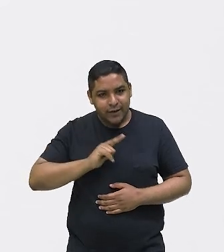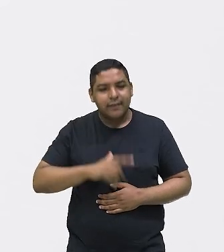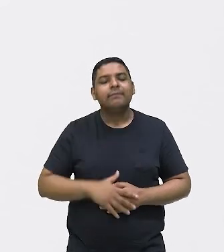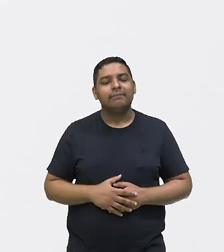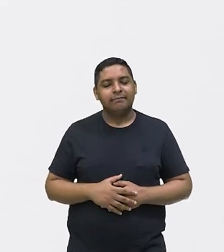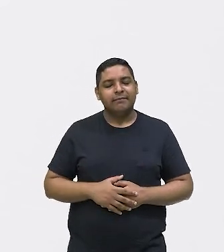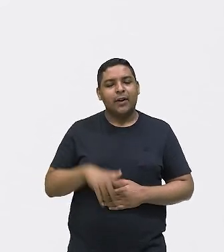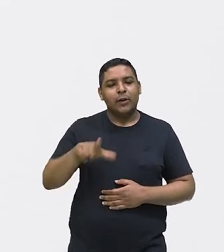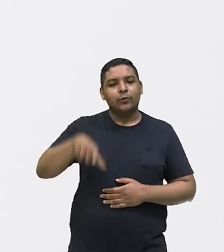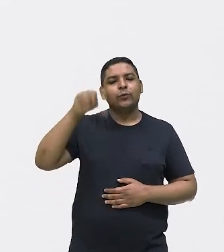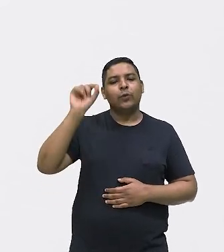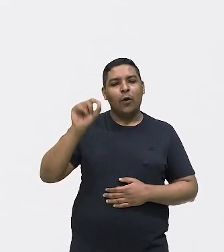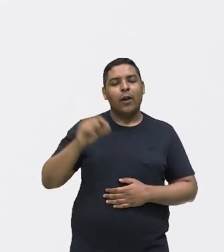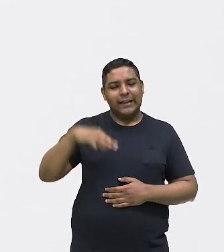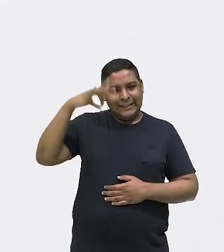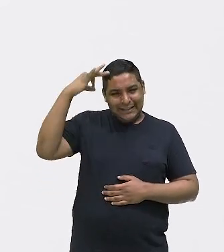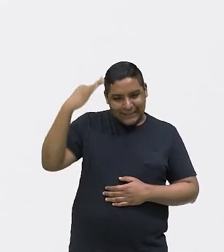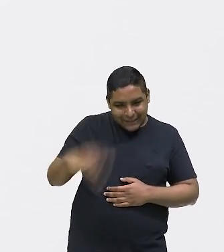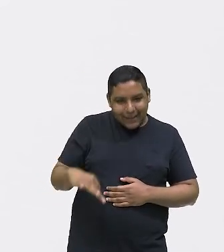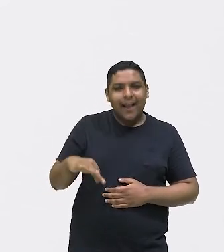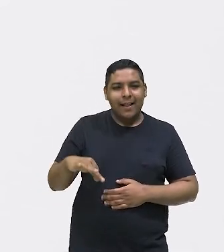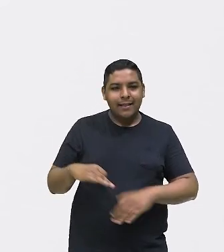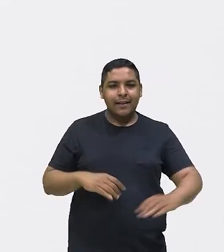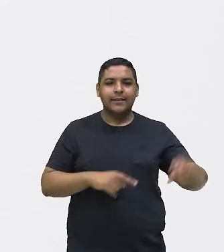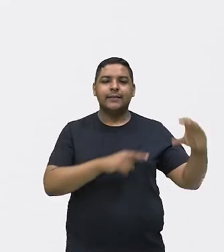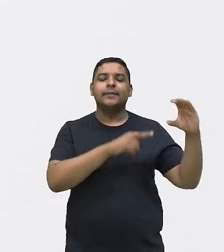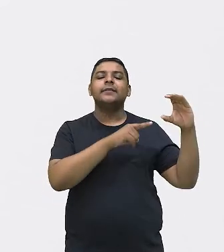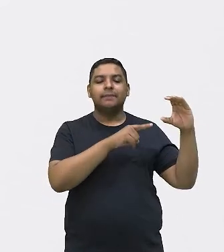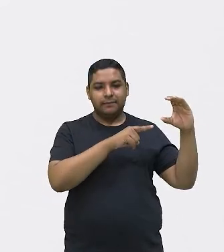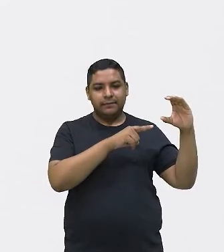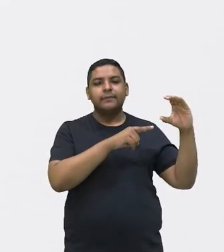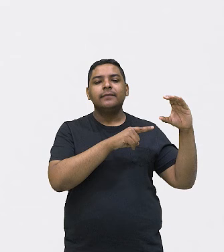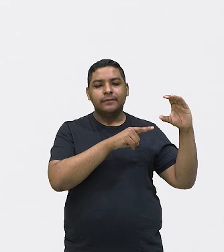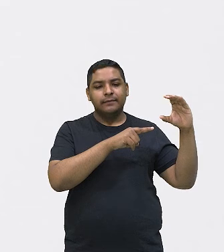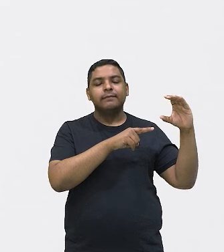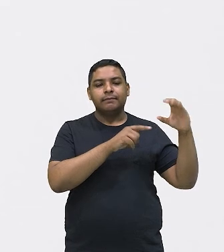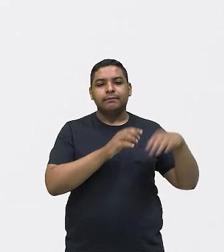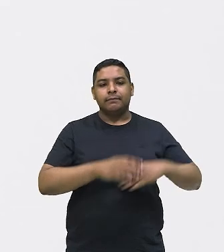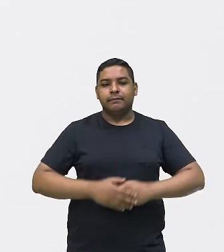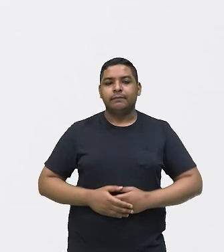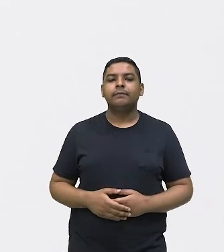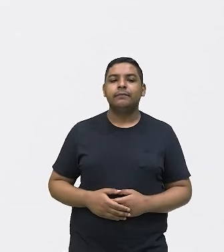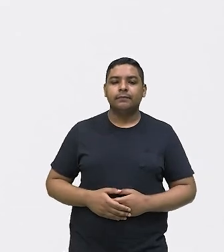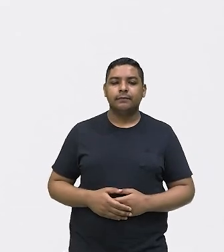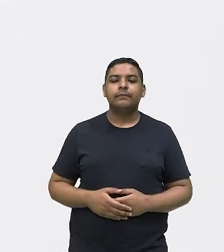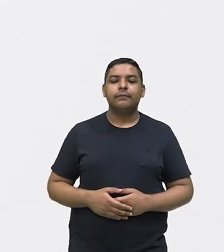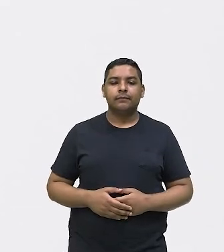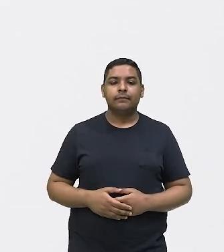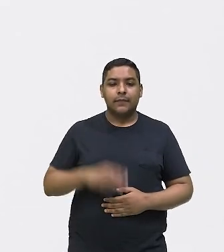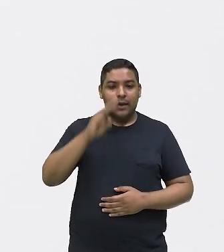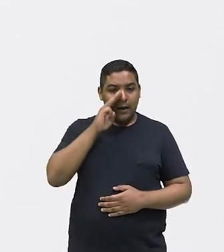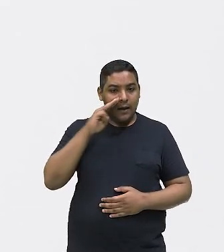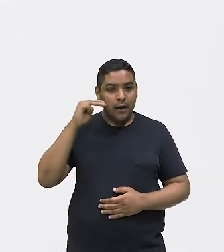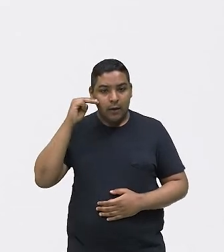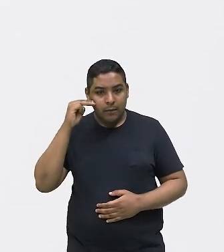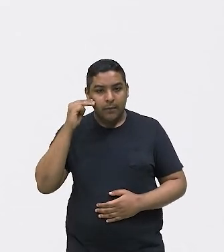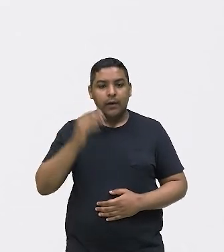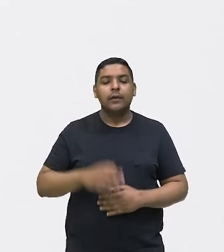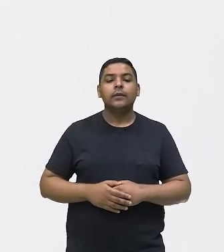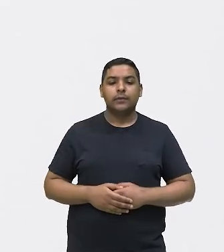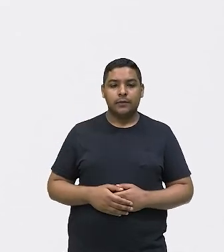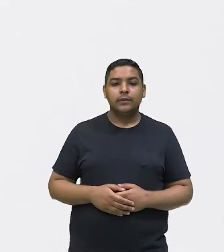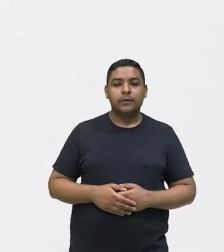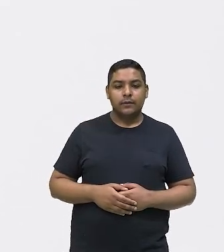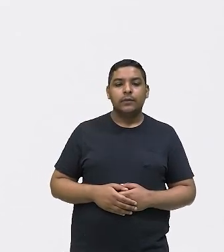podem marcar com toda certeza a alternativa C. Para Karl Marx,